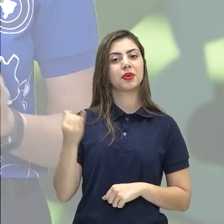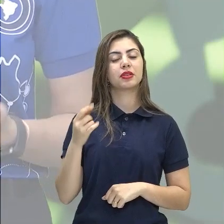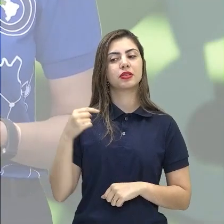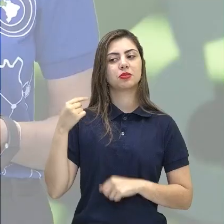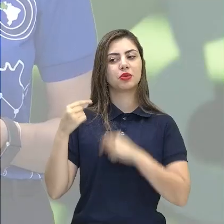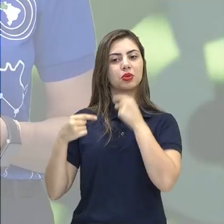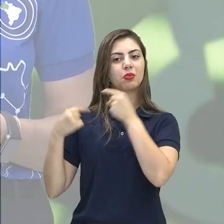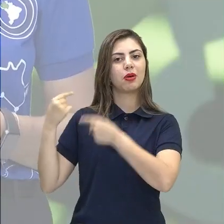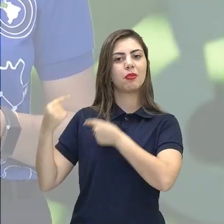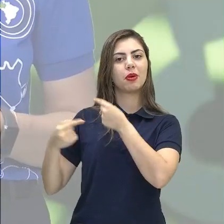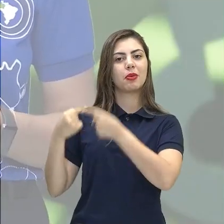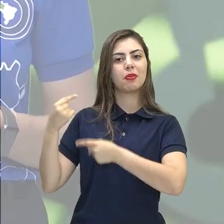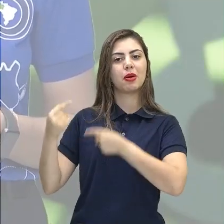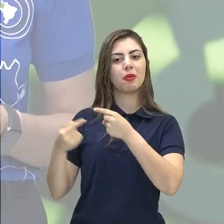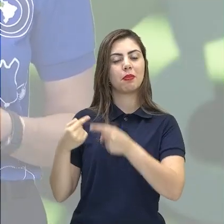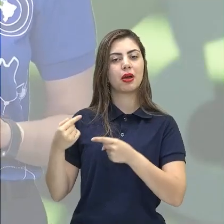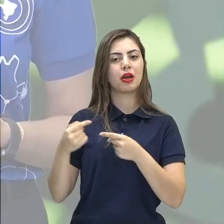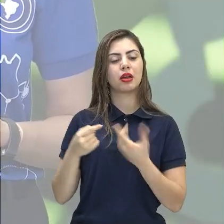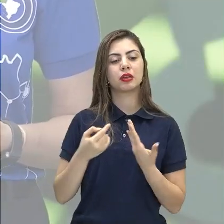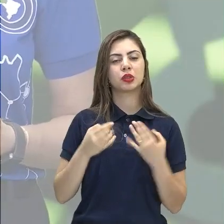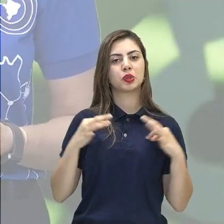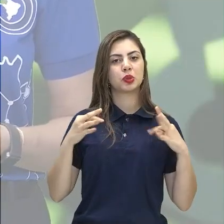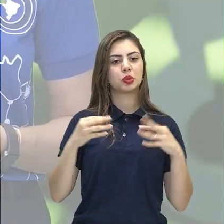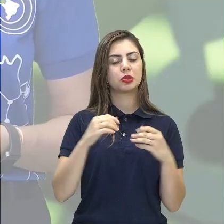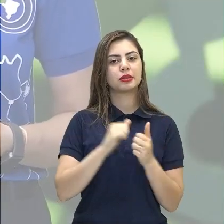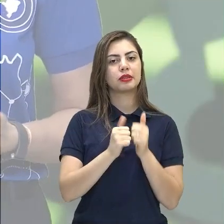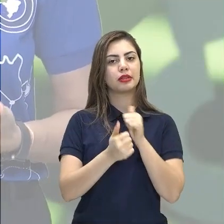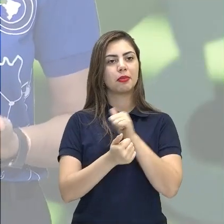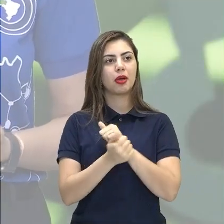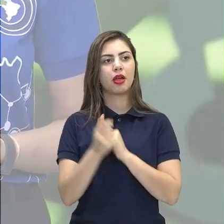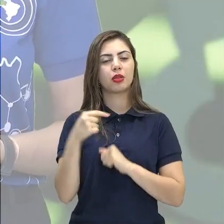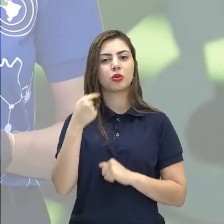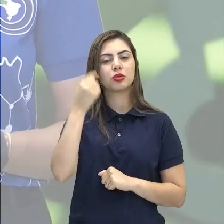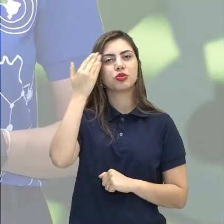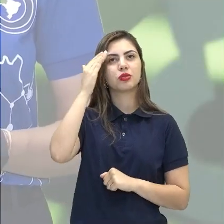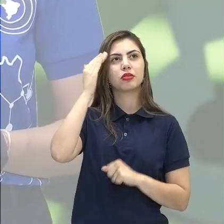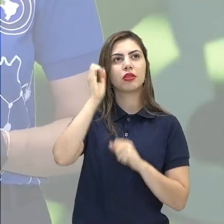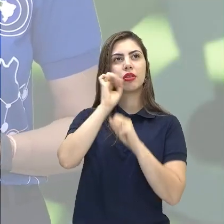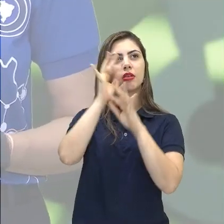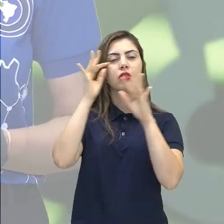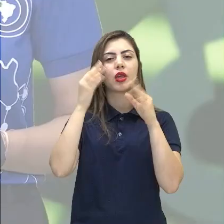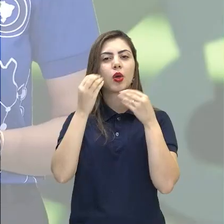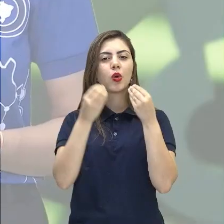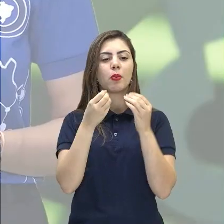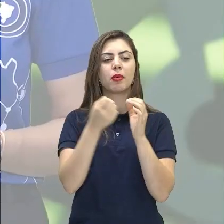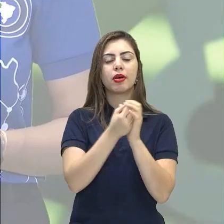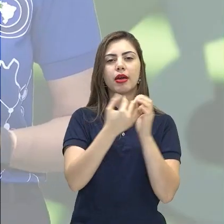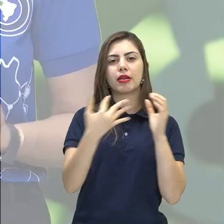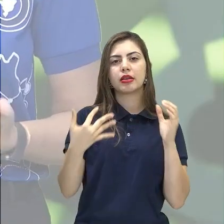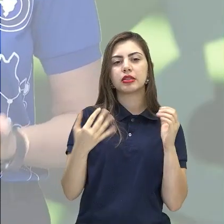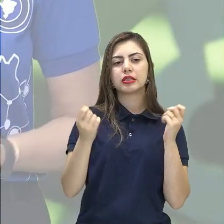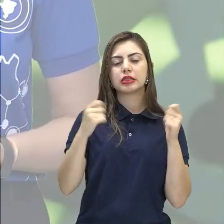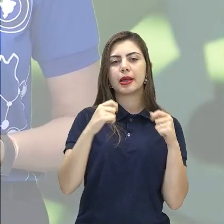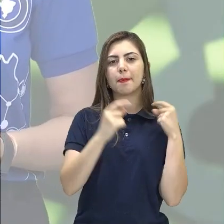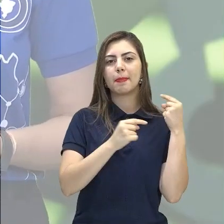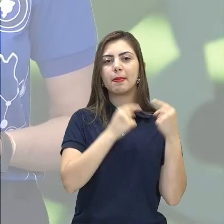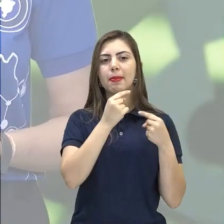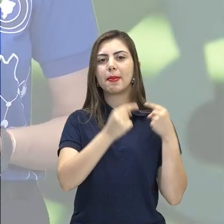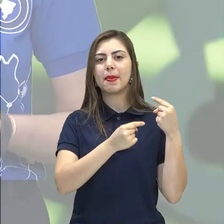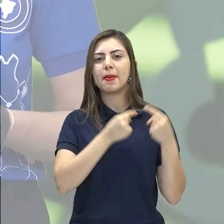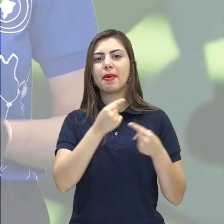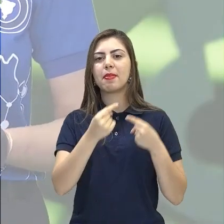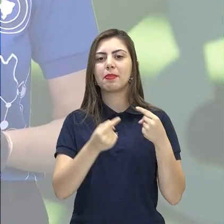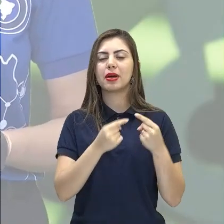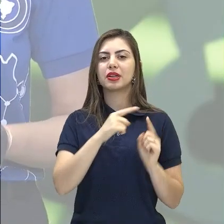hereditariedade, para a adaptação das espécies e para a compreensão de como diferentes características podem ser transmitidas e expressas